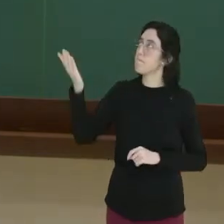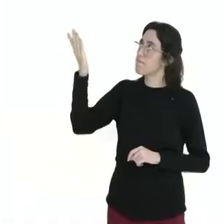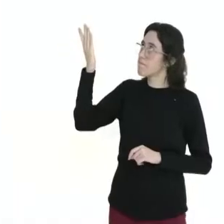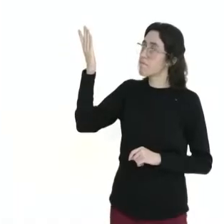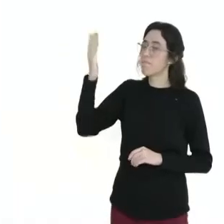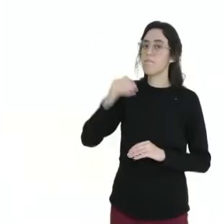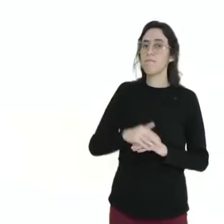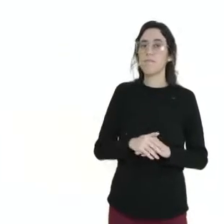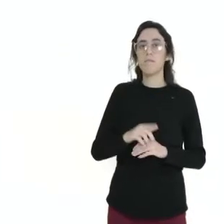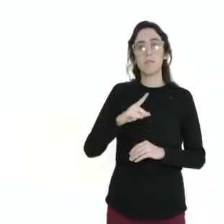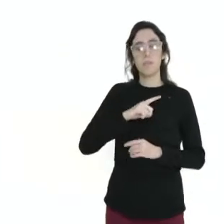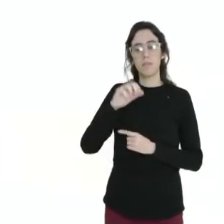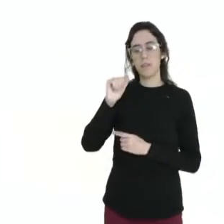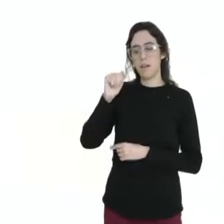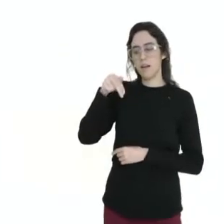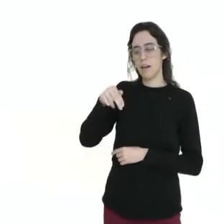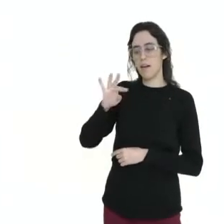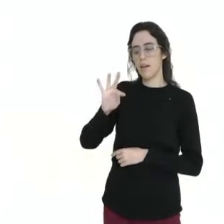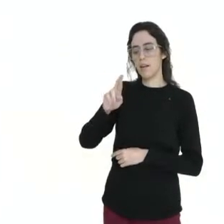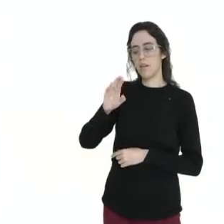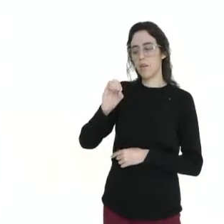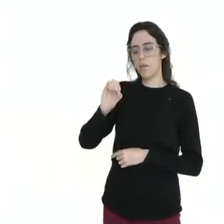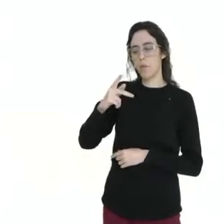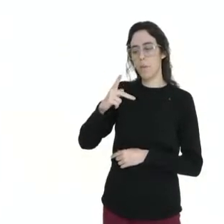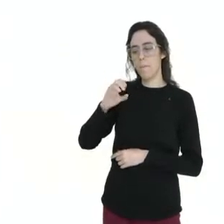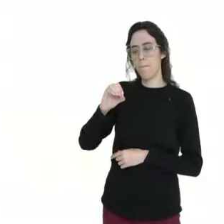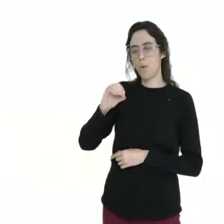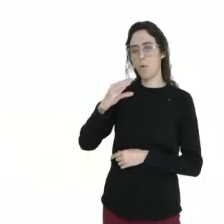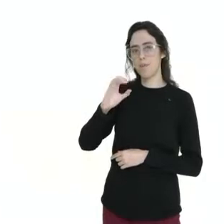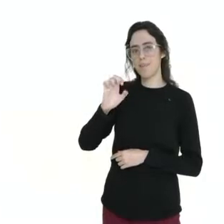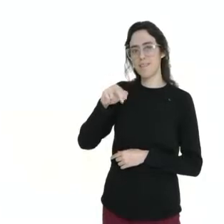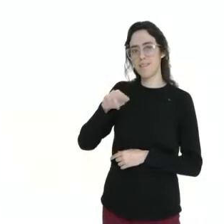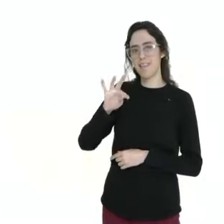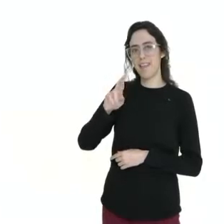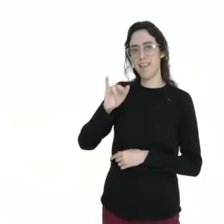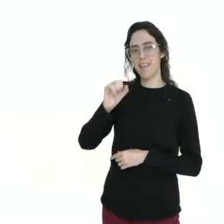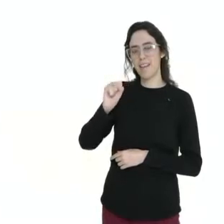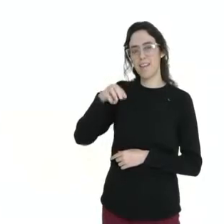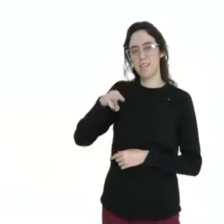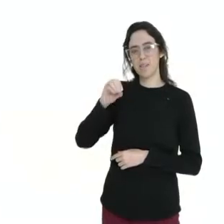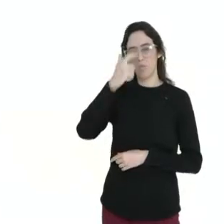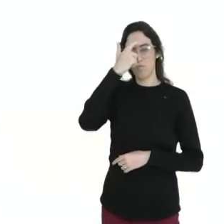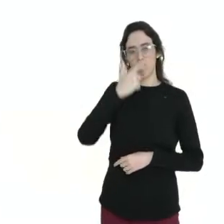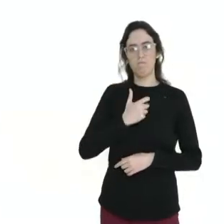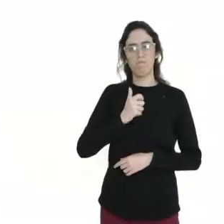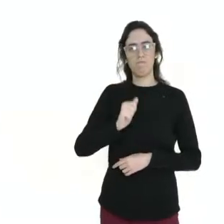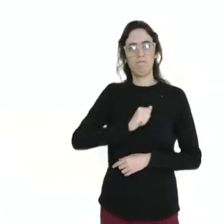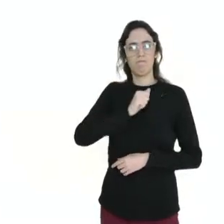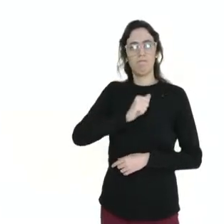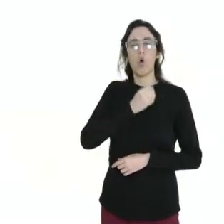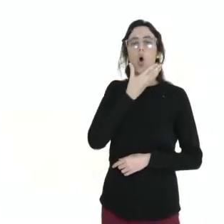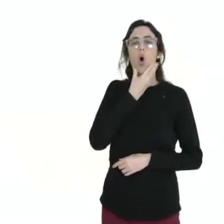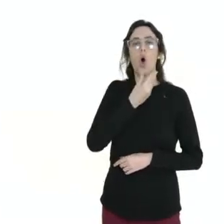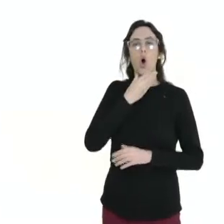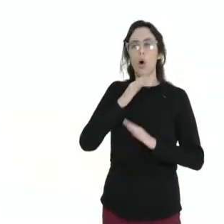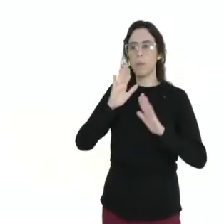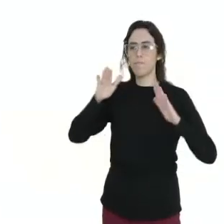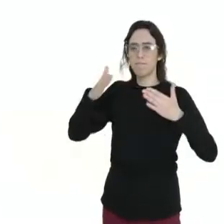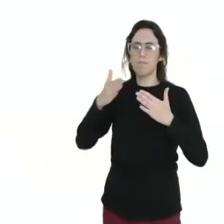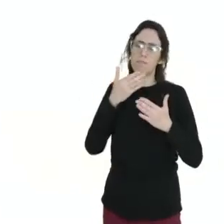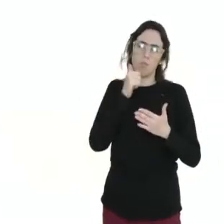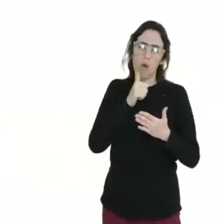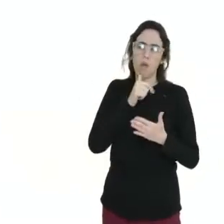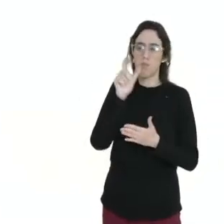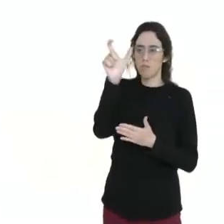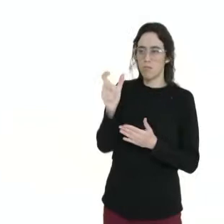de antropocentrismo, a valorização do homem como centro do seu próprio conhecimento, o centro